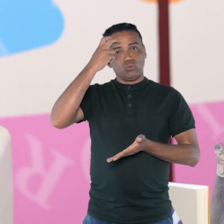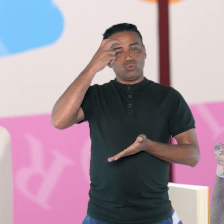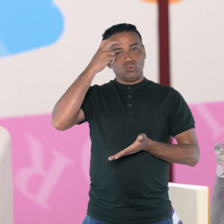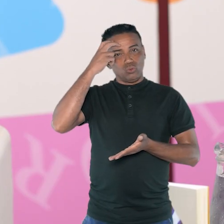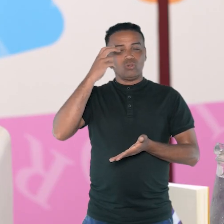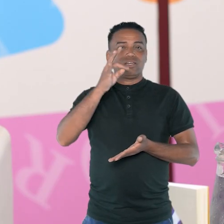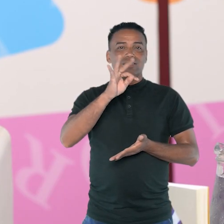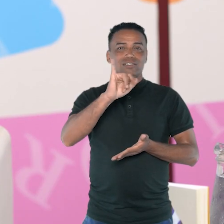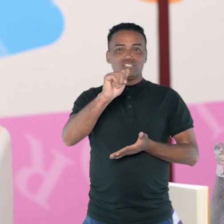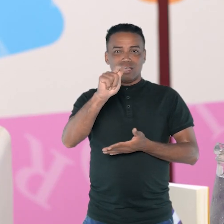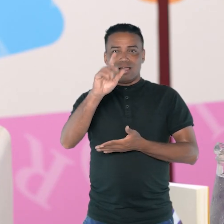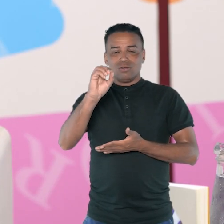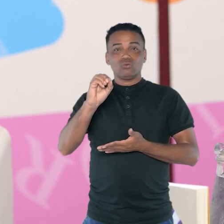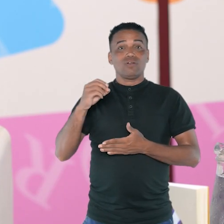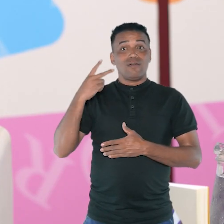Cassius Kennedy.